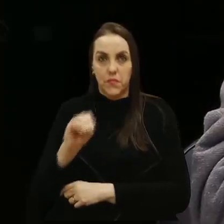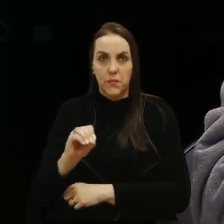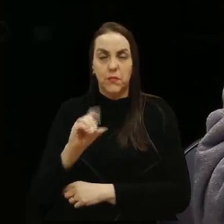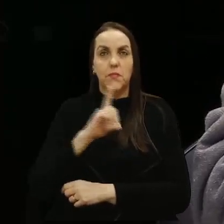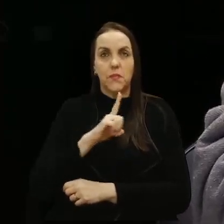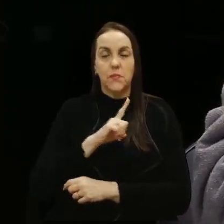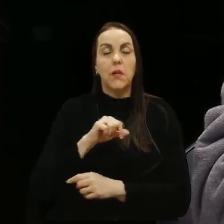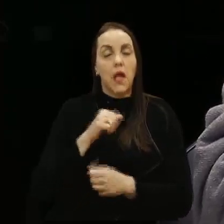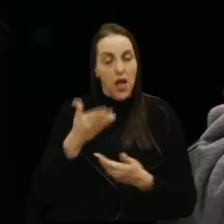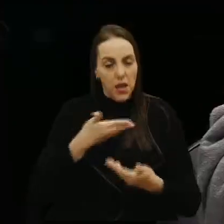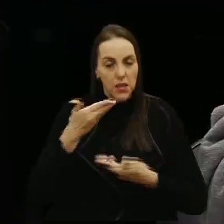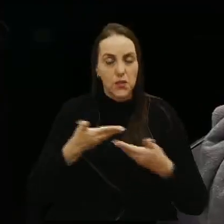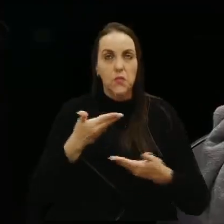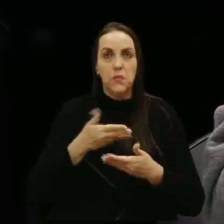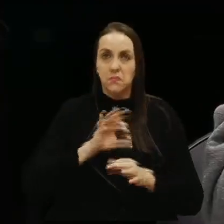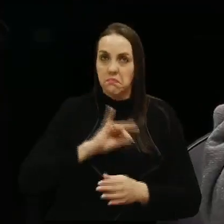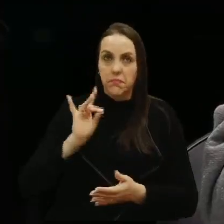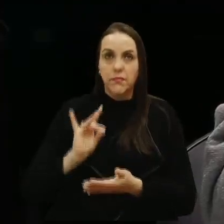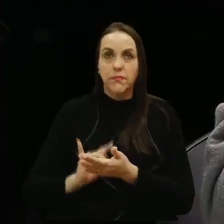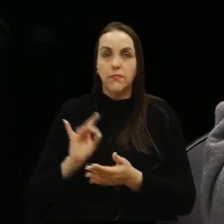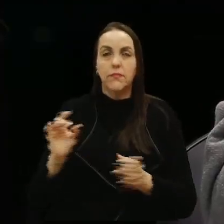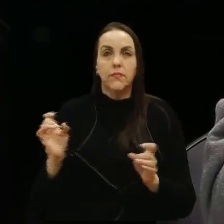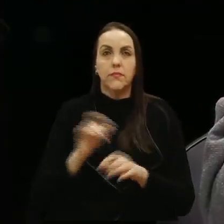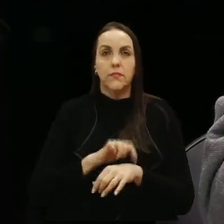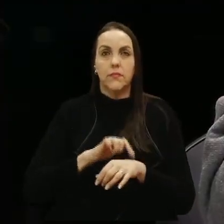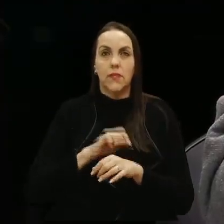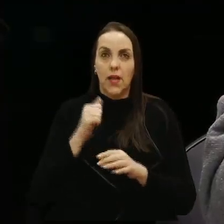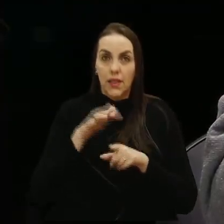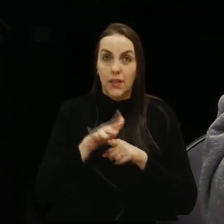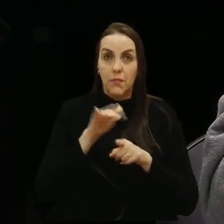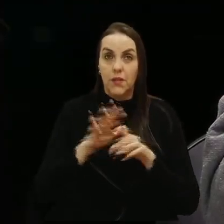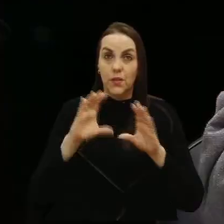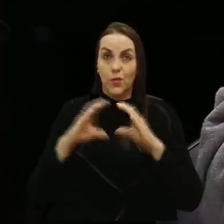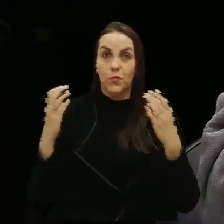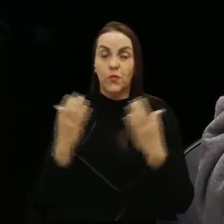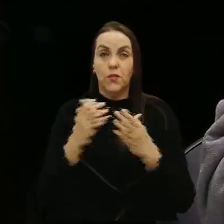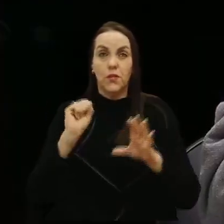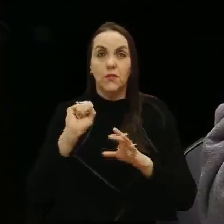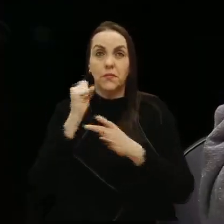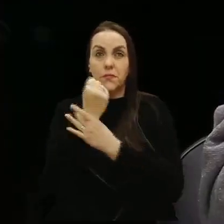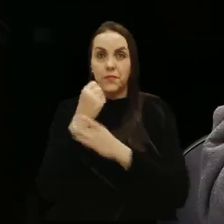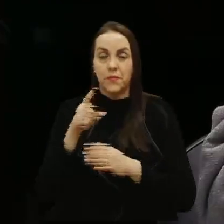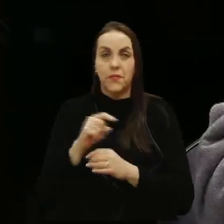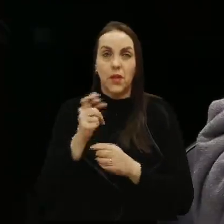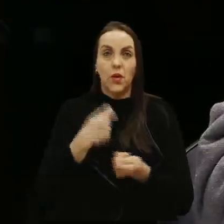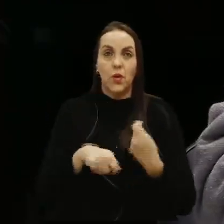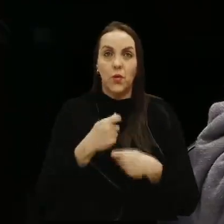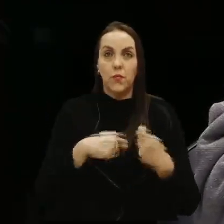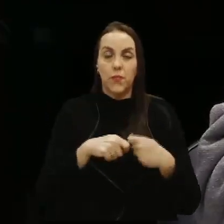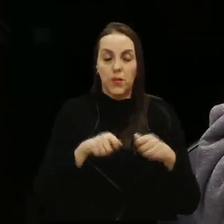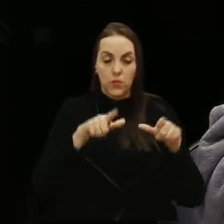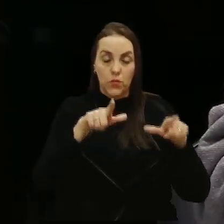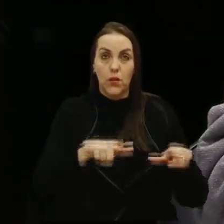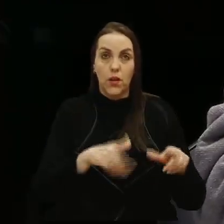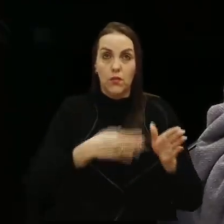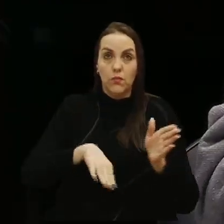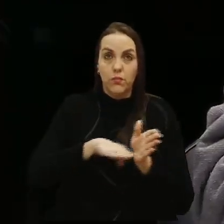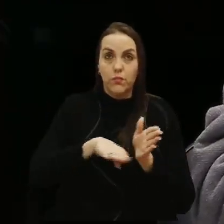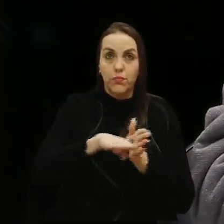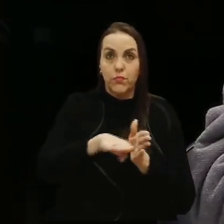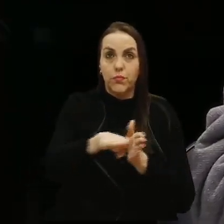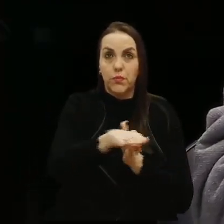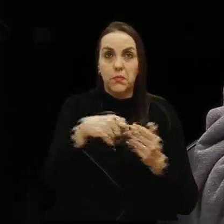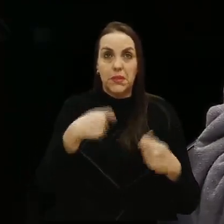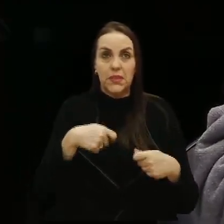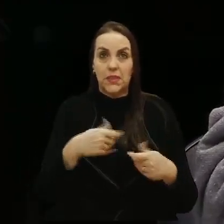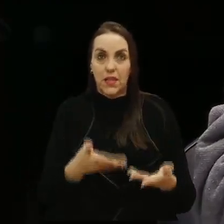minha, obviamente, é uma demanda da comunidade que buscava garantir, em especial o comércio local, vagas de estacionamento. Posteriormente, o nosso requerimento, em menos